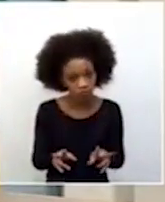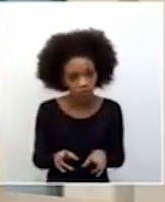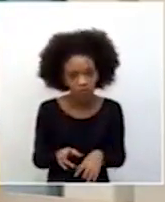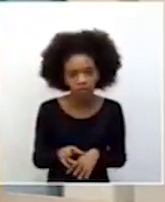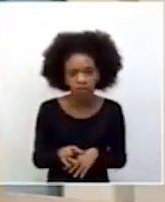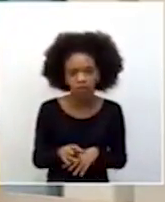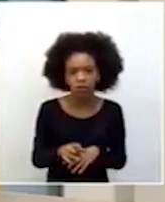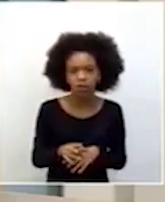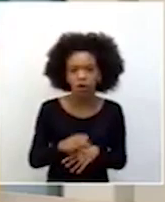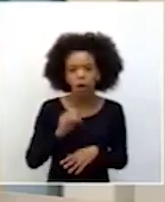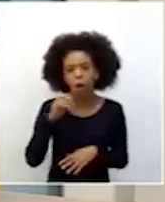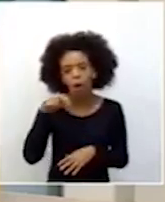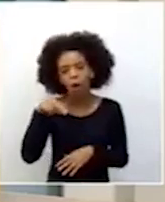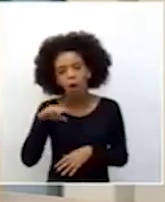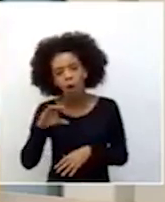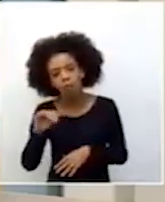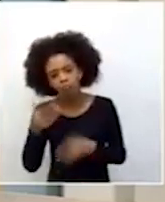onça,